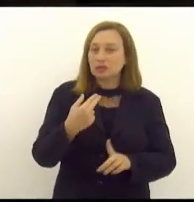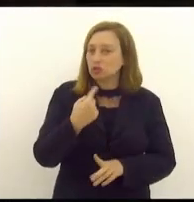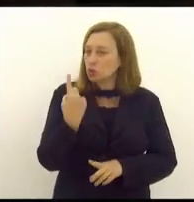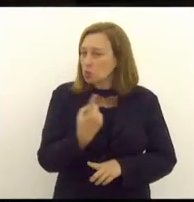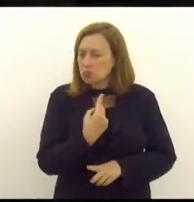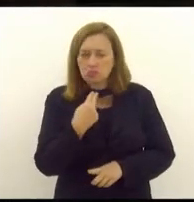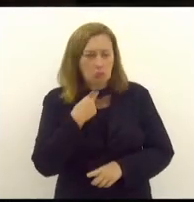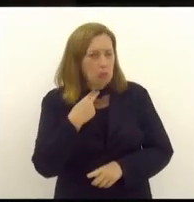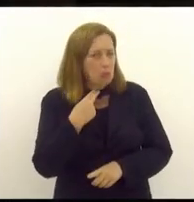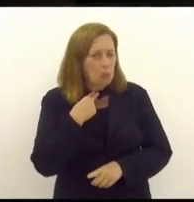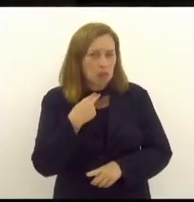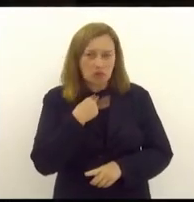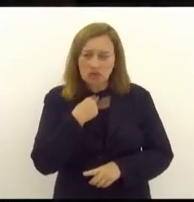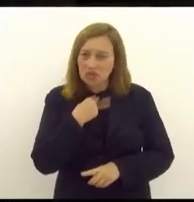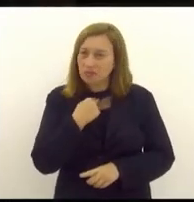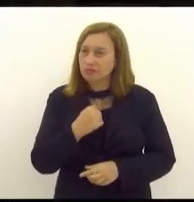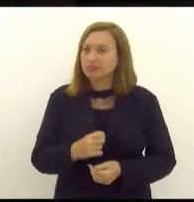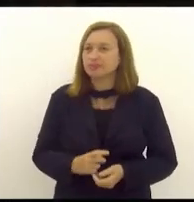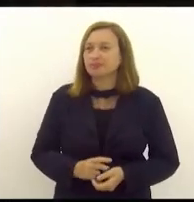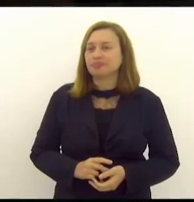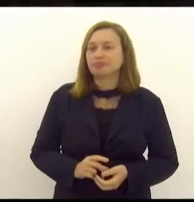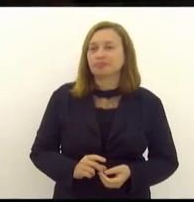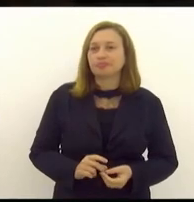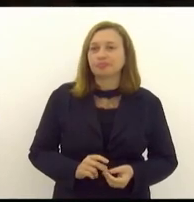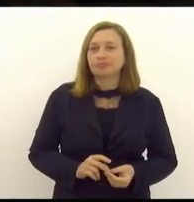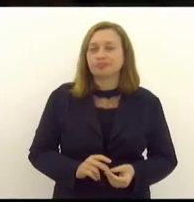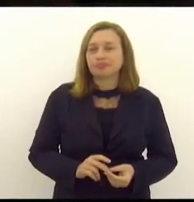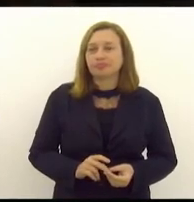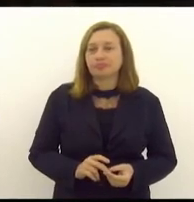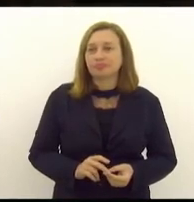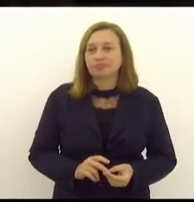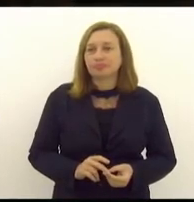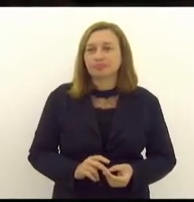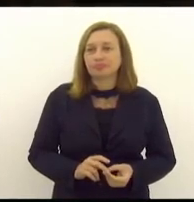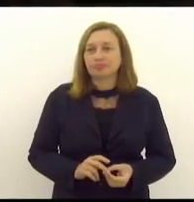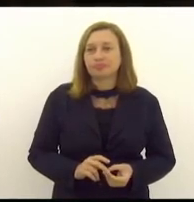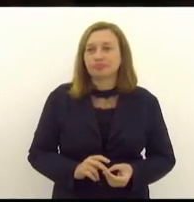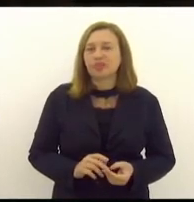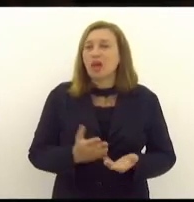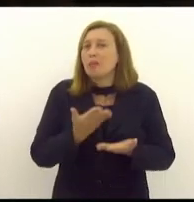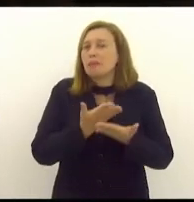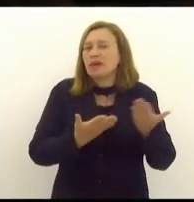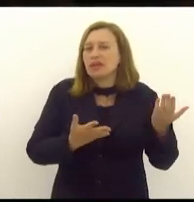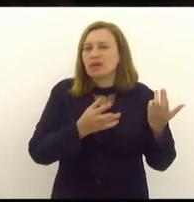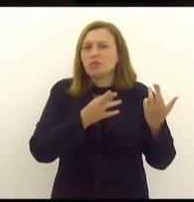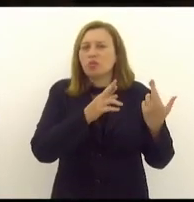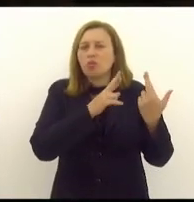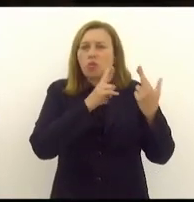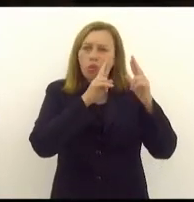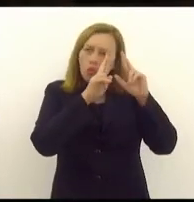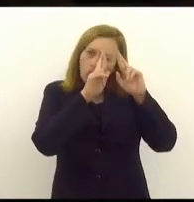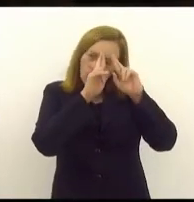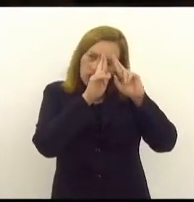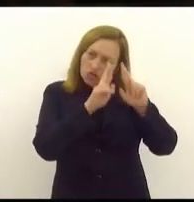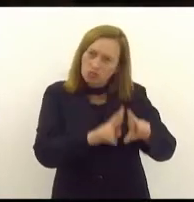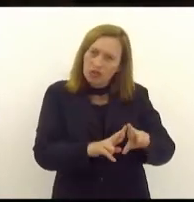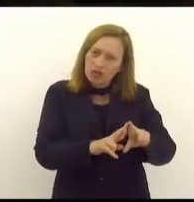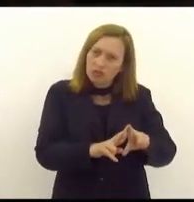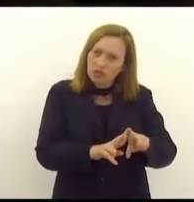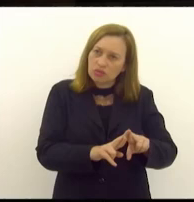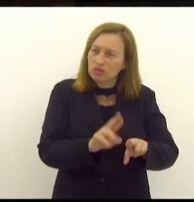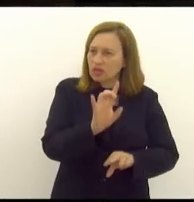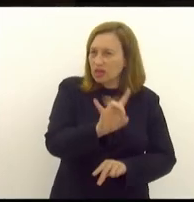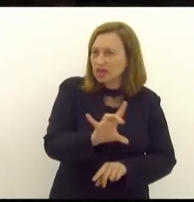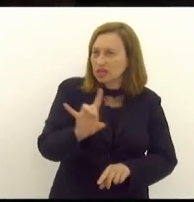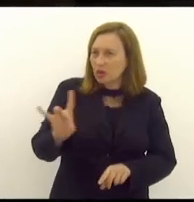podemos só me pode ser alguma perdermos o respeito um ao outro